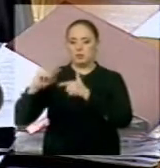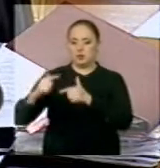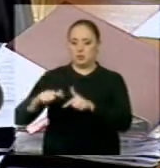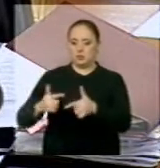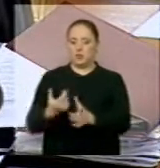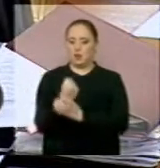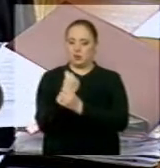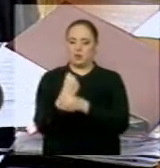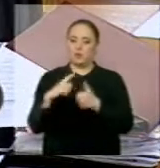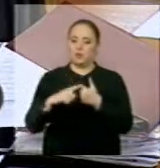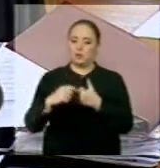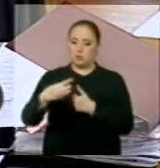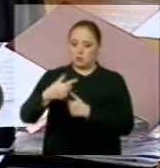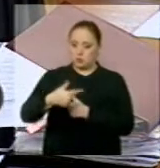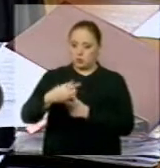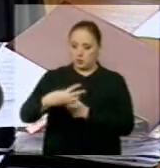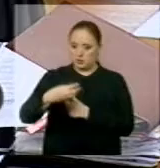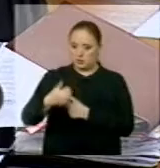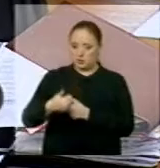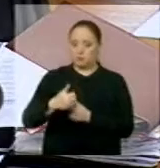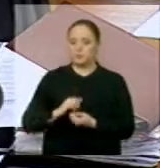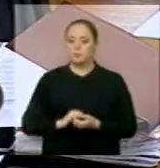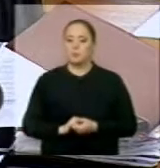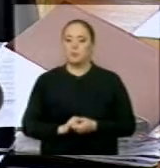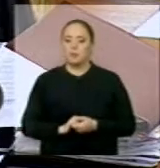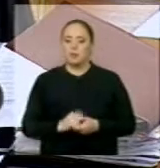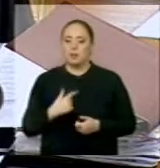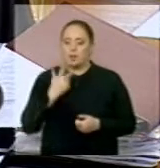garantidas no artigo 231. Então, apesar de achar que a lei